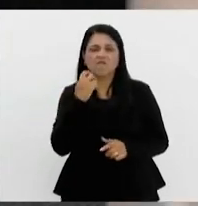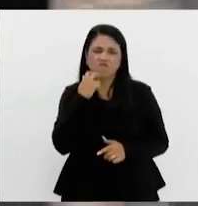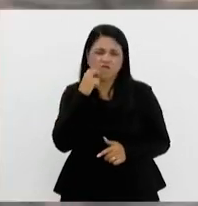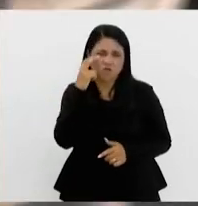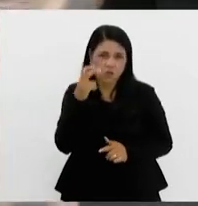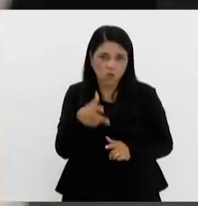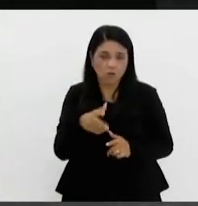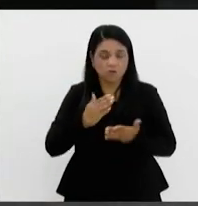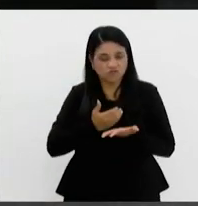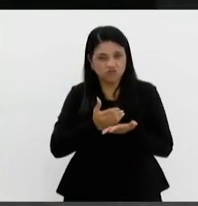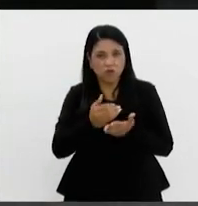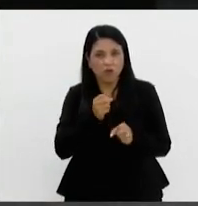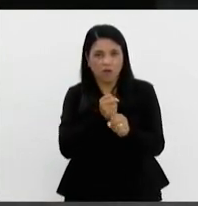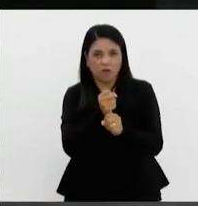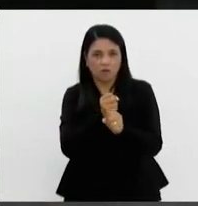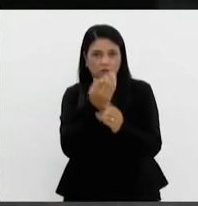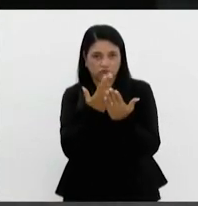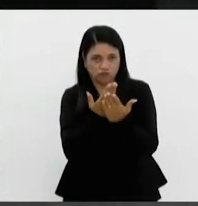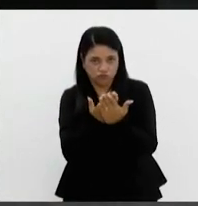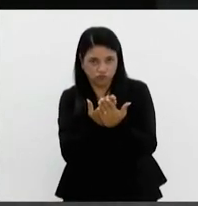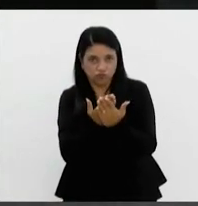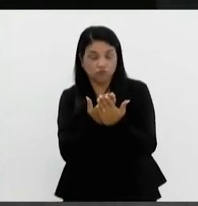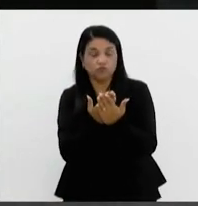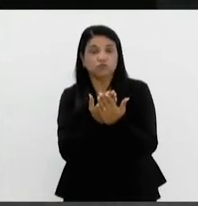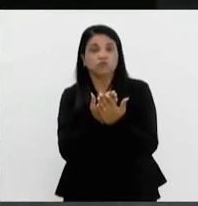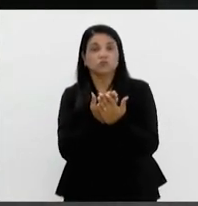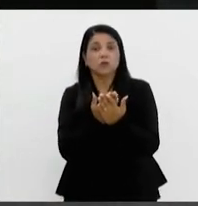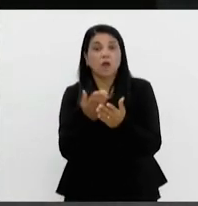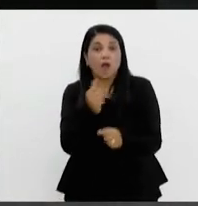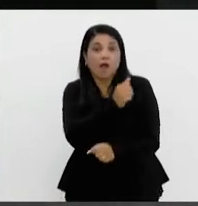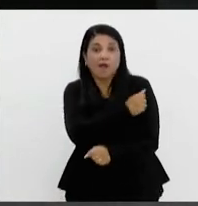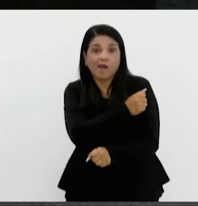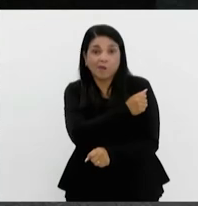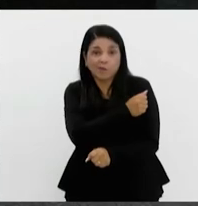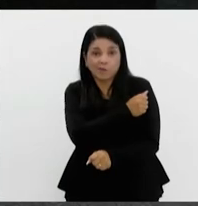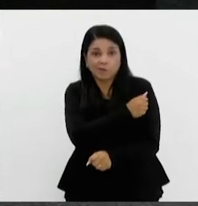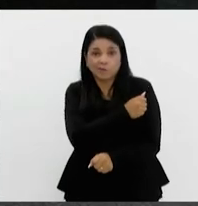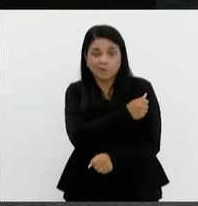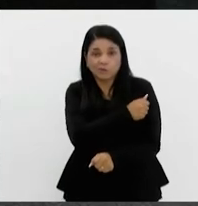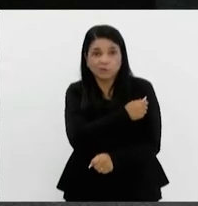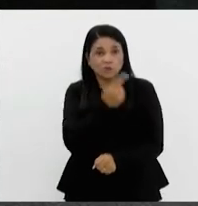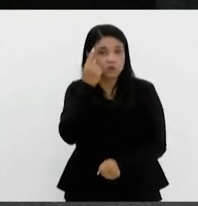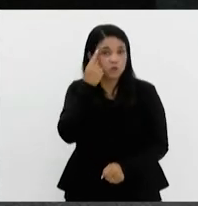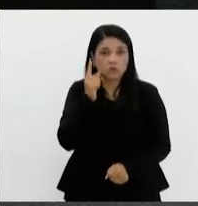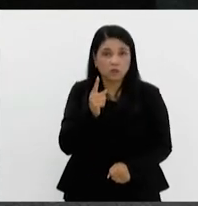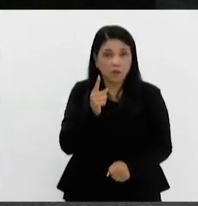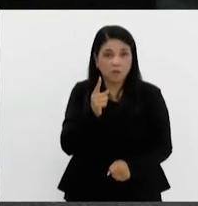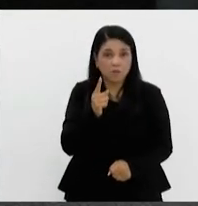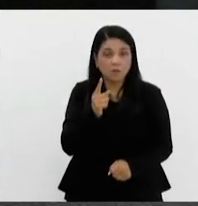ano letivo e, até hoje, os alunos da FAETEC não sabem